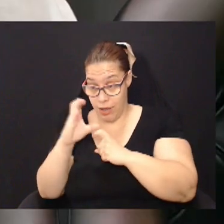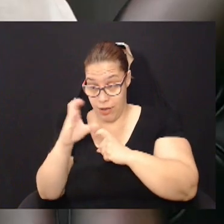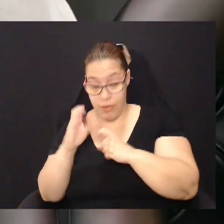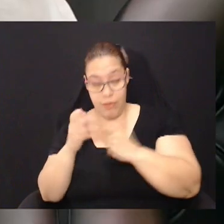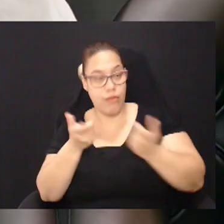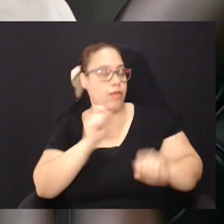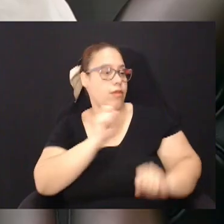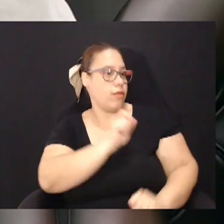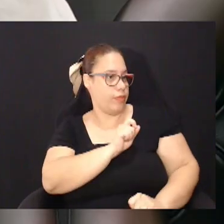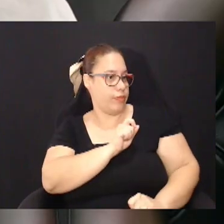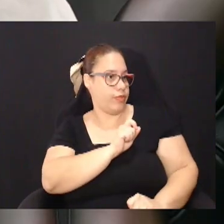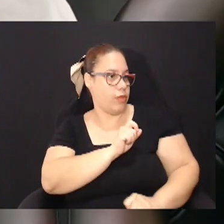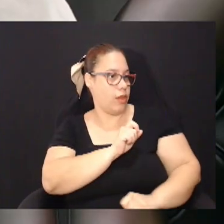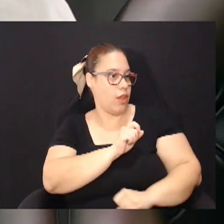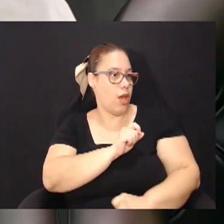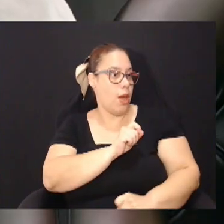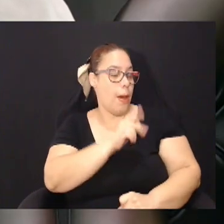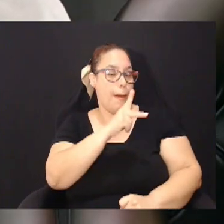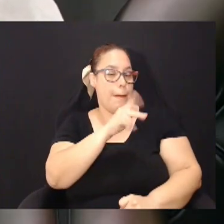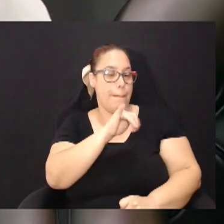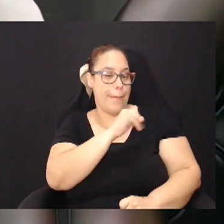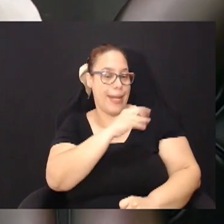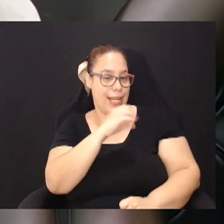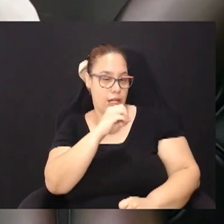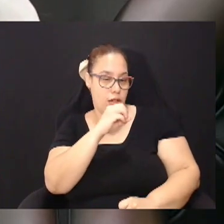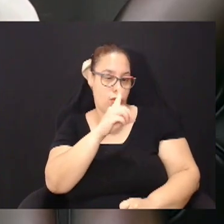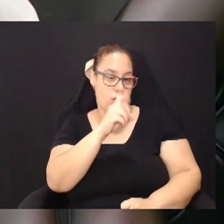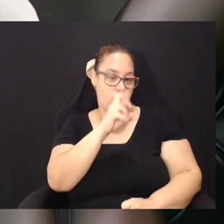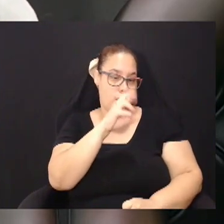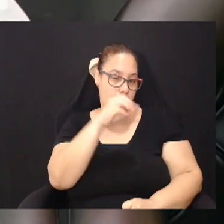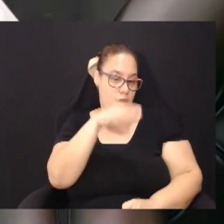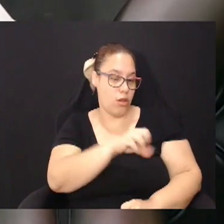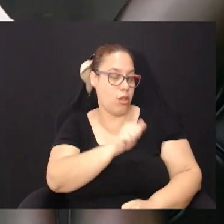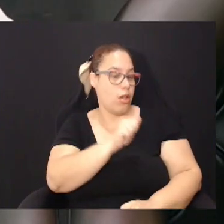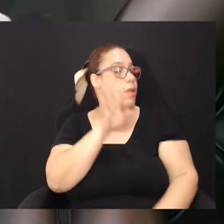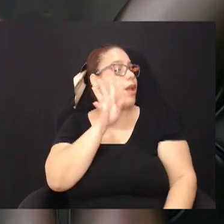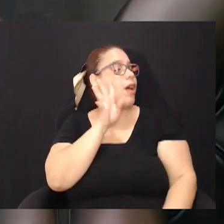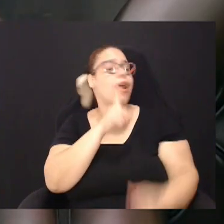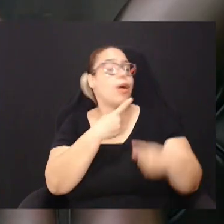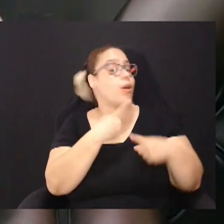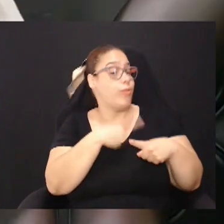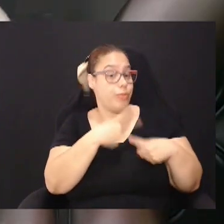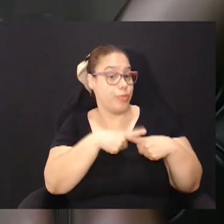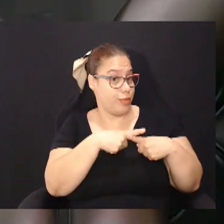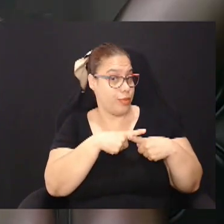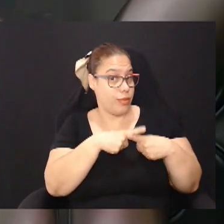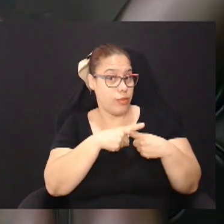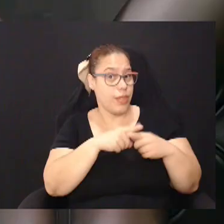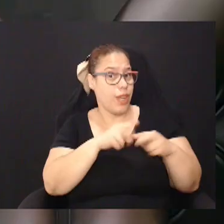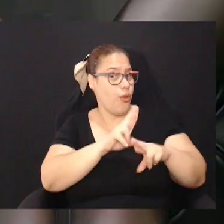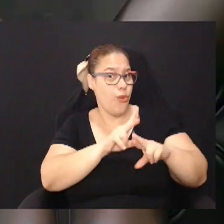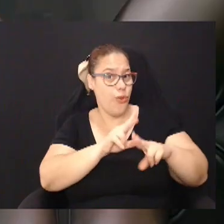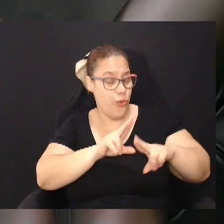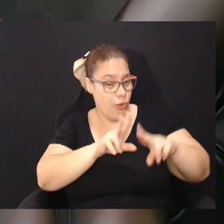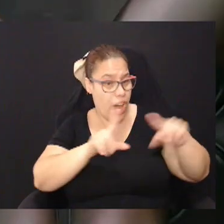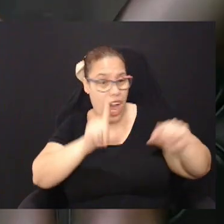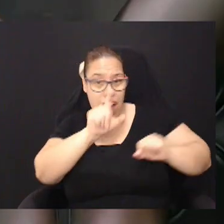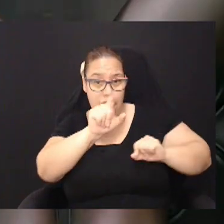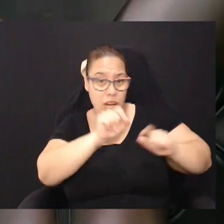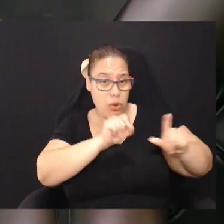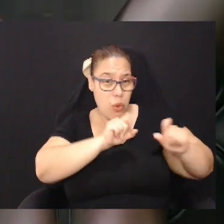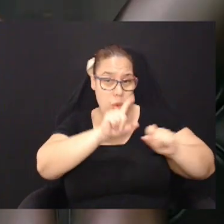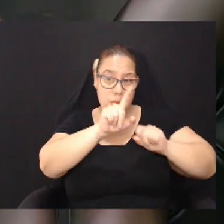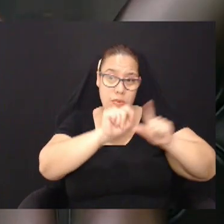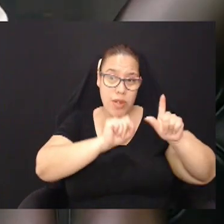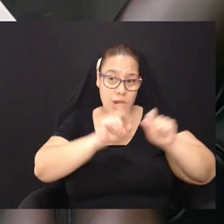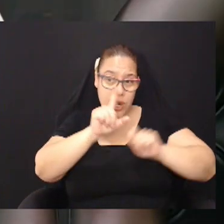do psicodrama, né, ele é muito legal porque, ele tem várias ferramentas, assim, né, o